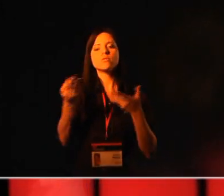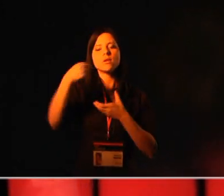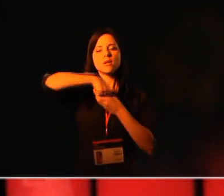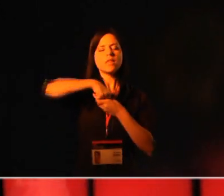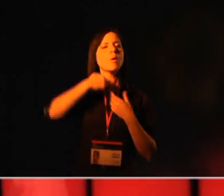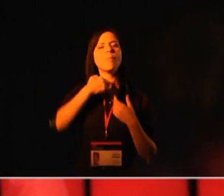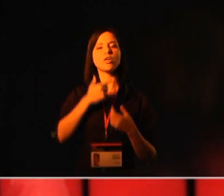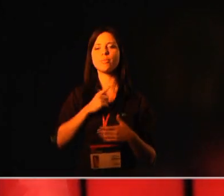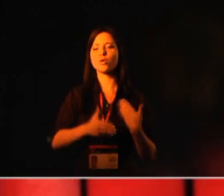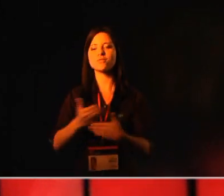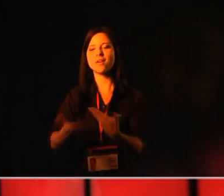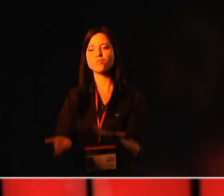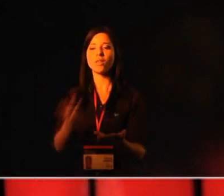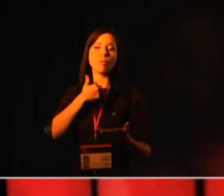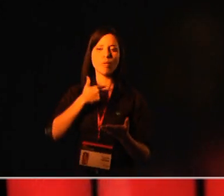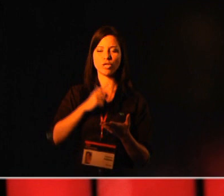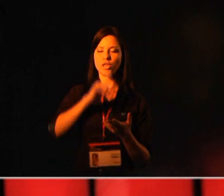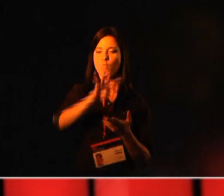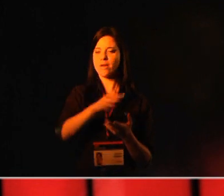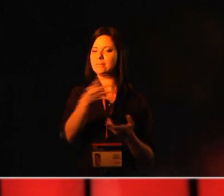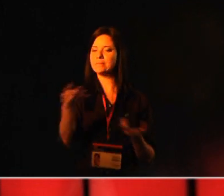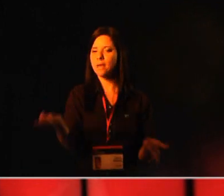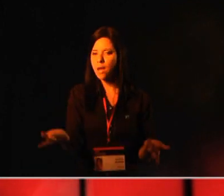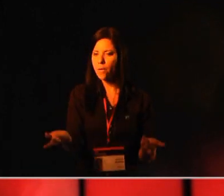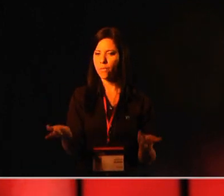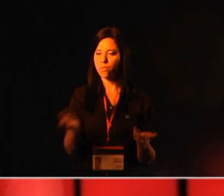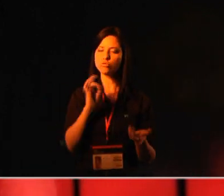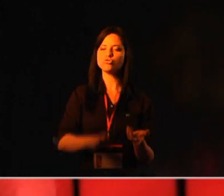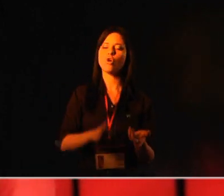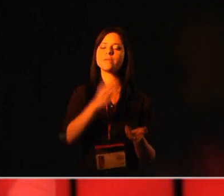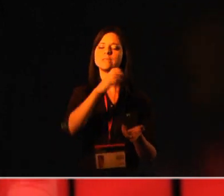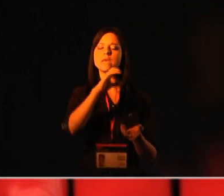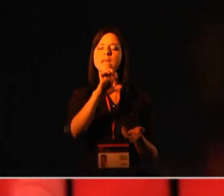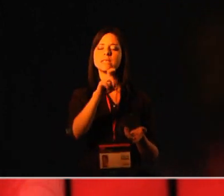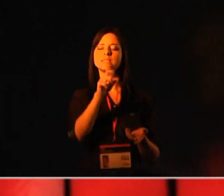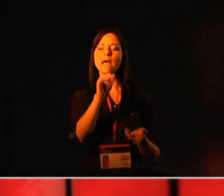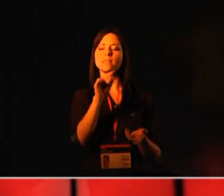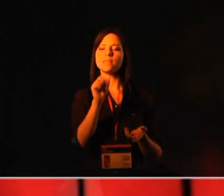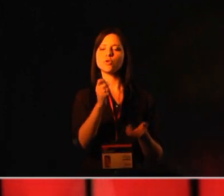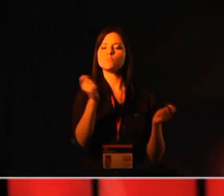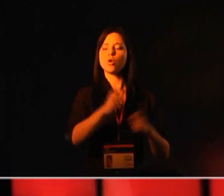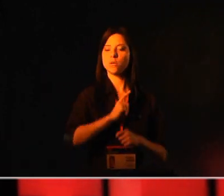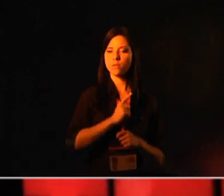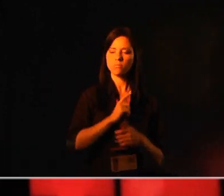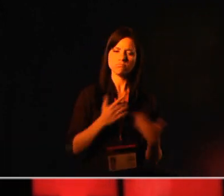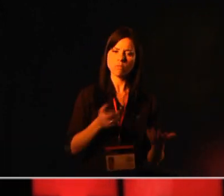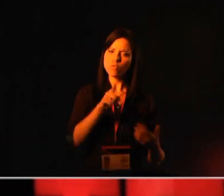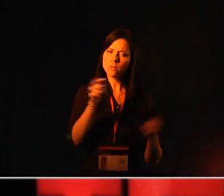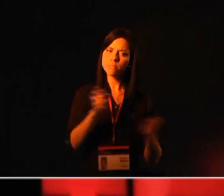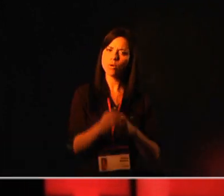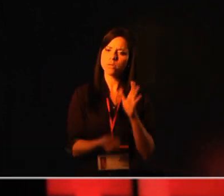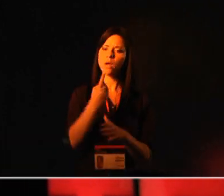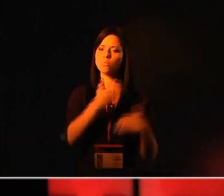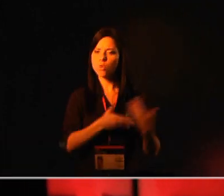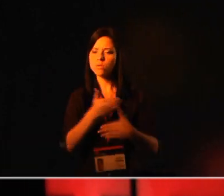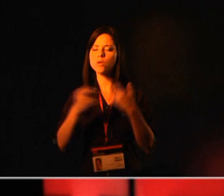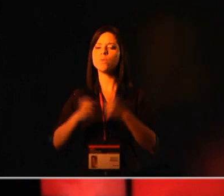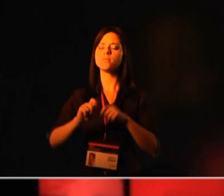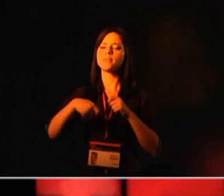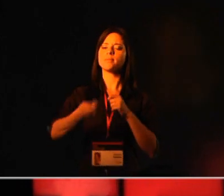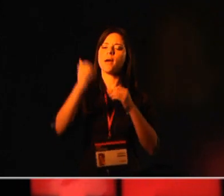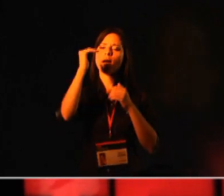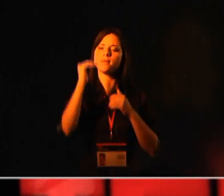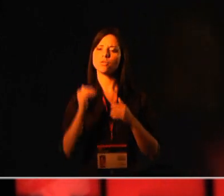ter um processo, não pode envolver um Excel. Só coisas exatas podem envolver, na verdade, pode. Você pode criar um processo para organizar,